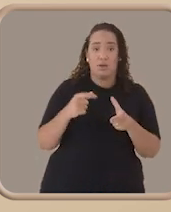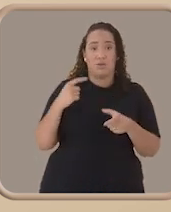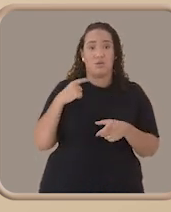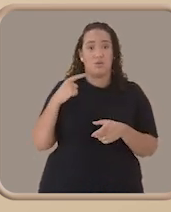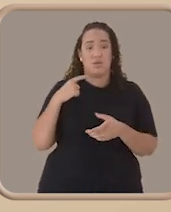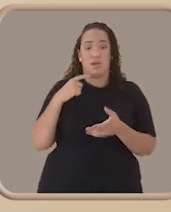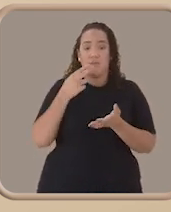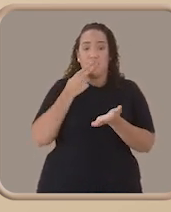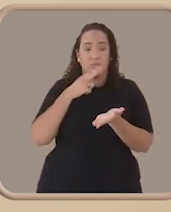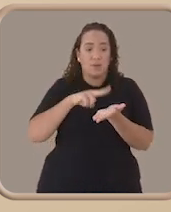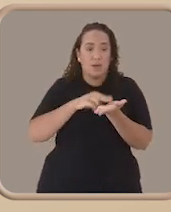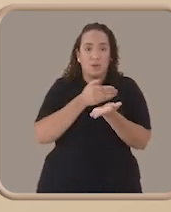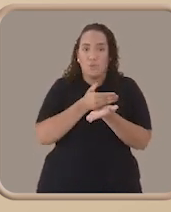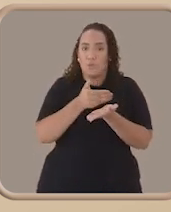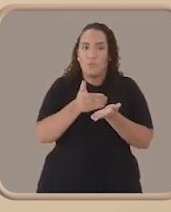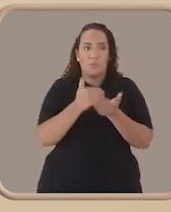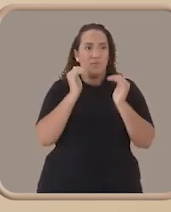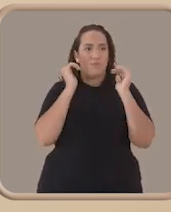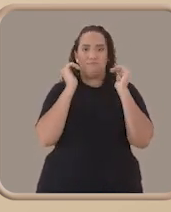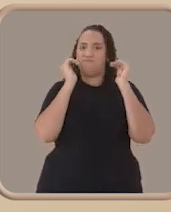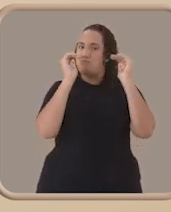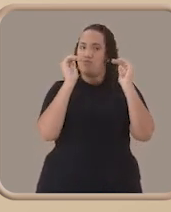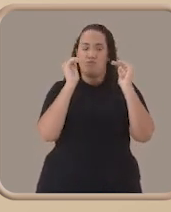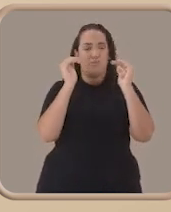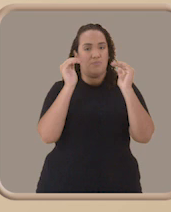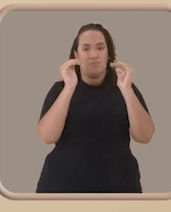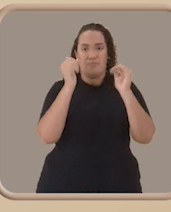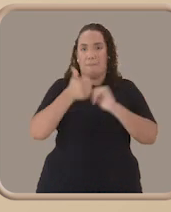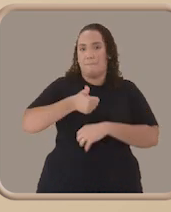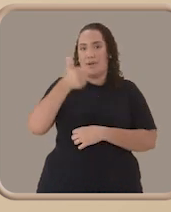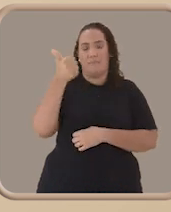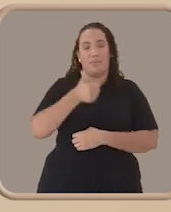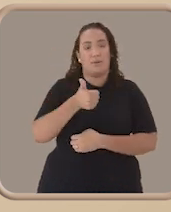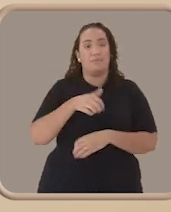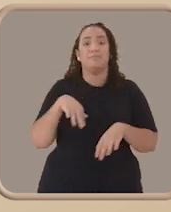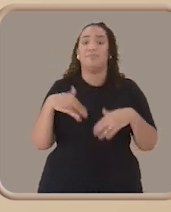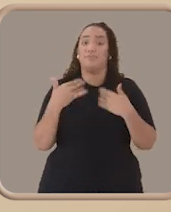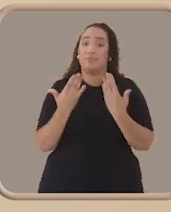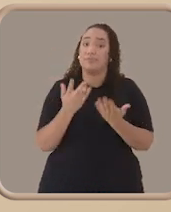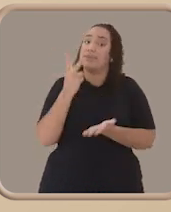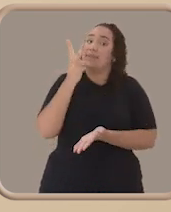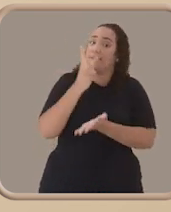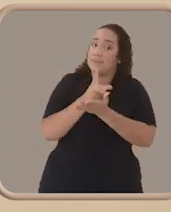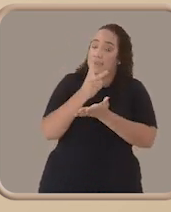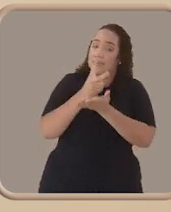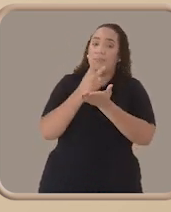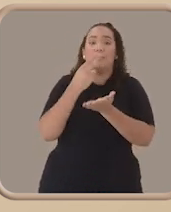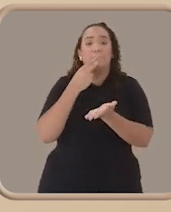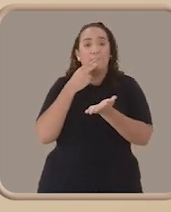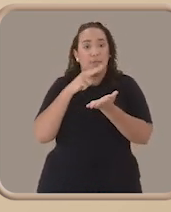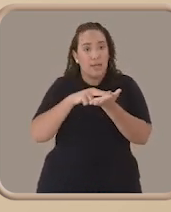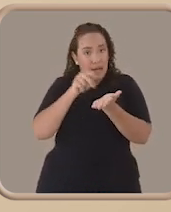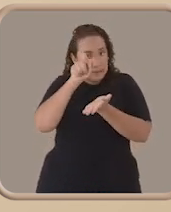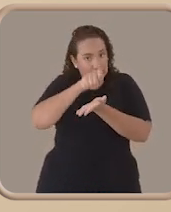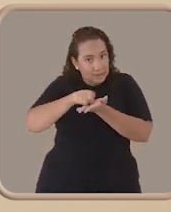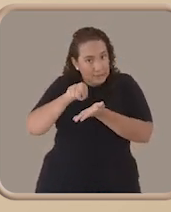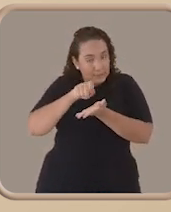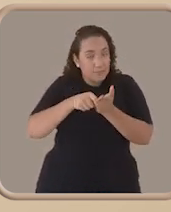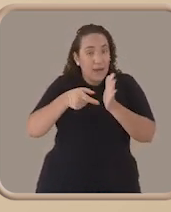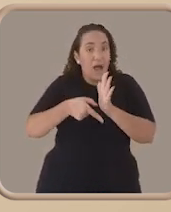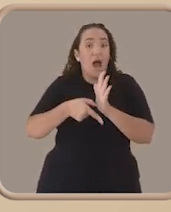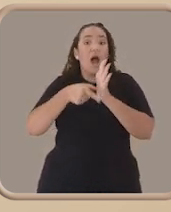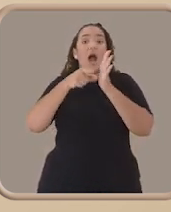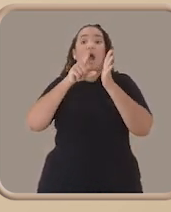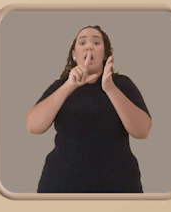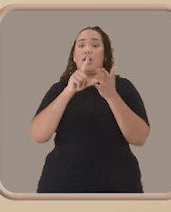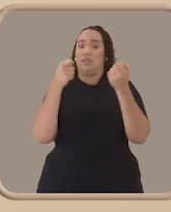de qualquer informação. Assim, toda vez que vamos escrever uma carta, antes de tudo, temos que